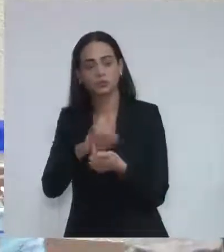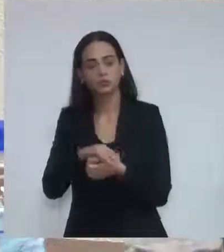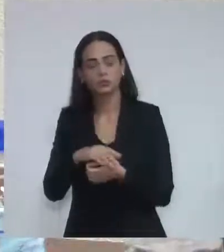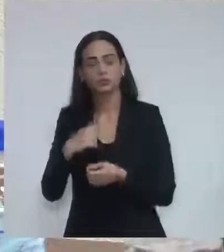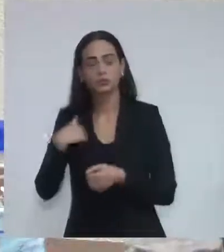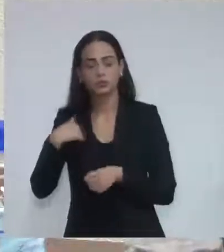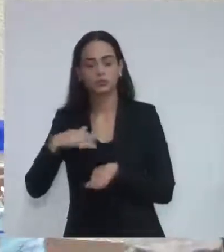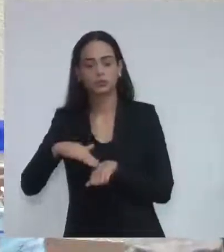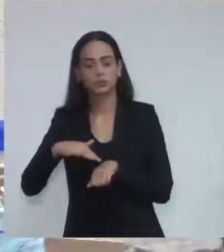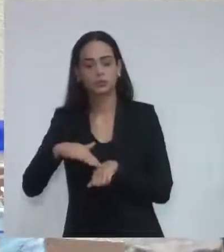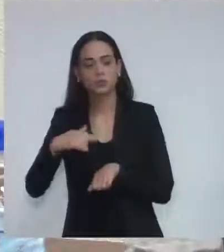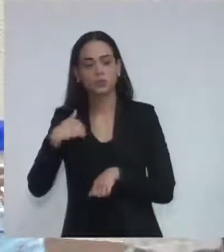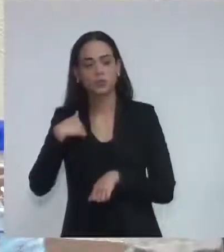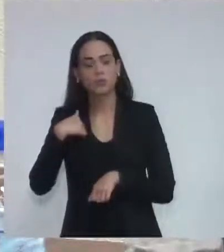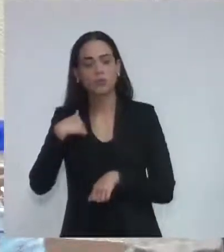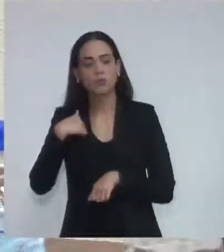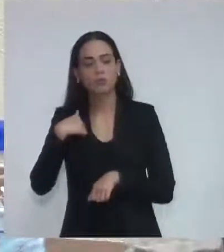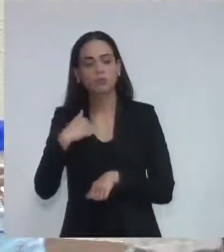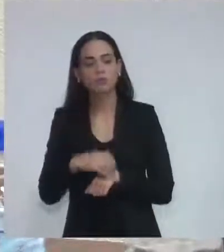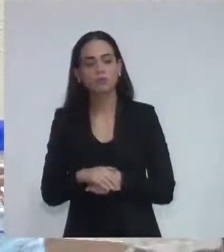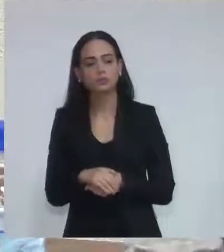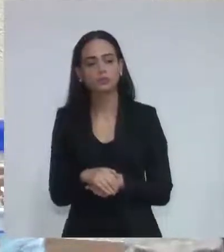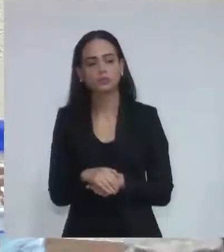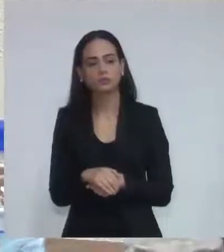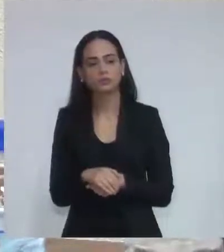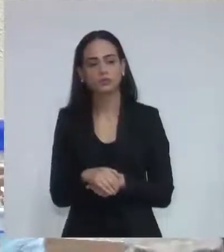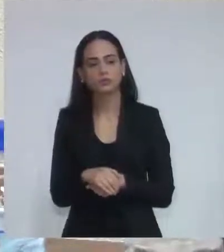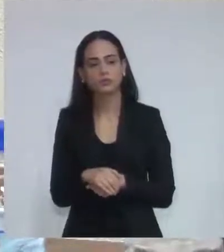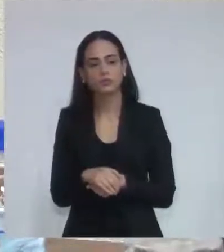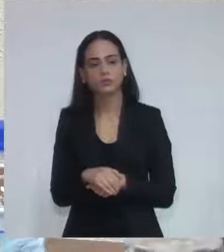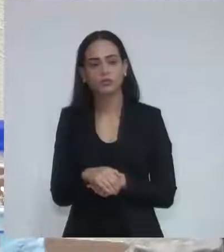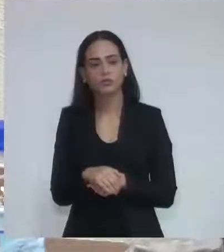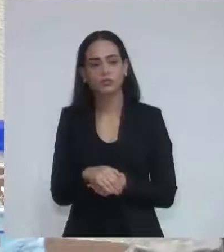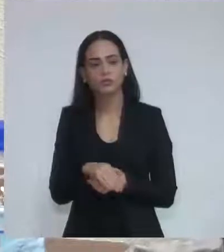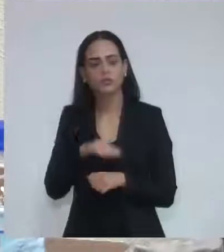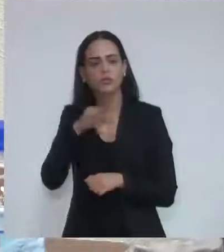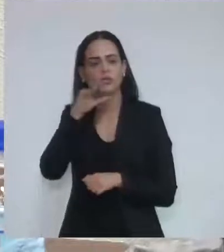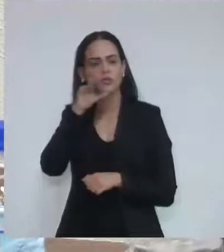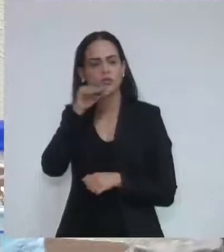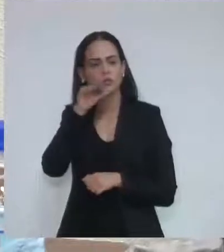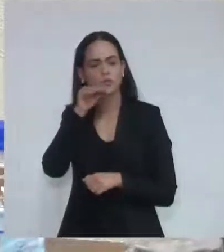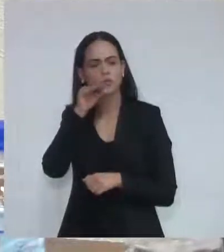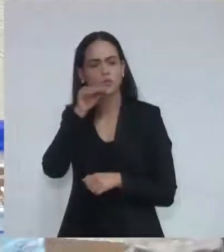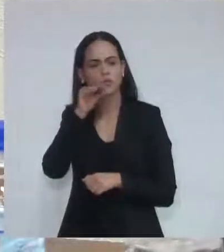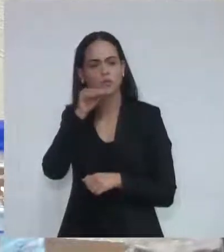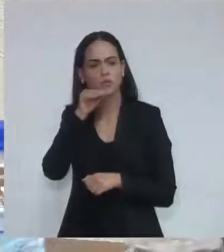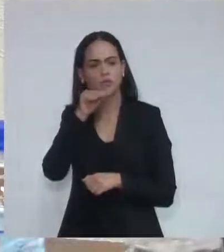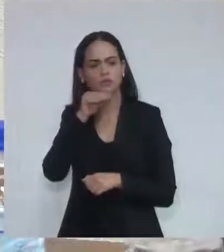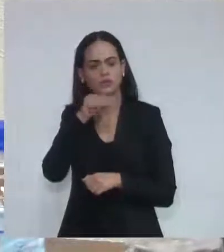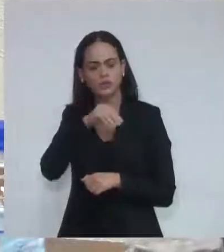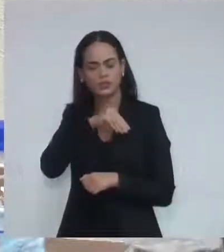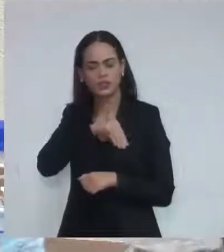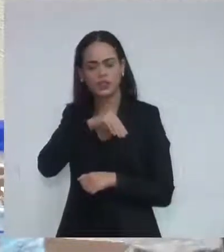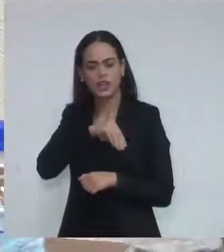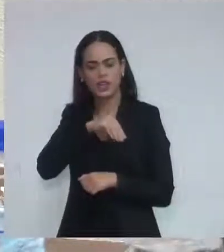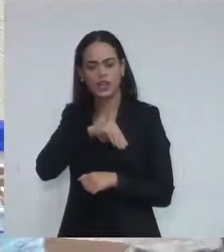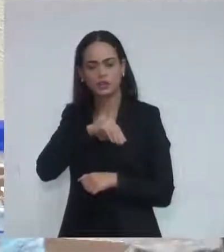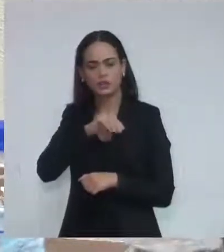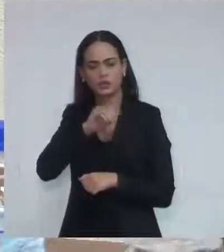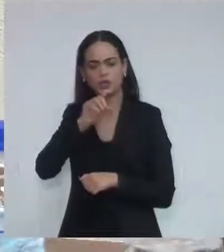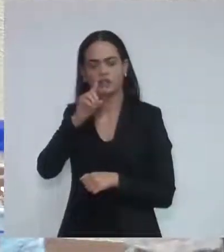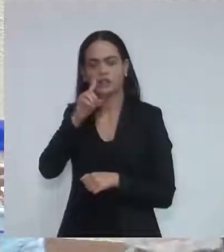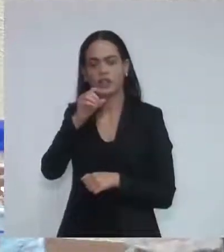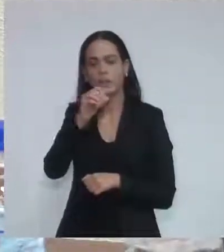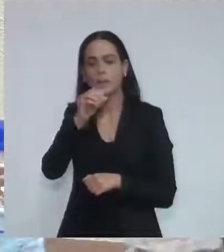mim, levado até lá, que o funcionário recebeu mais de 100 mil reais,